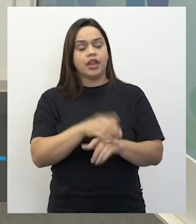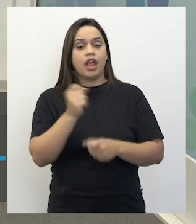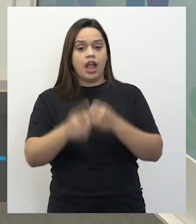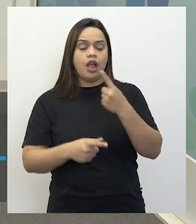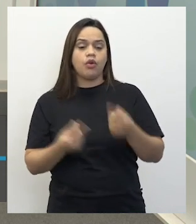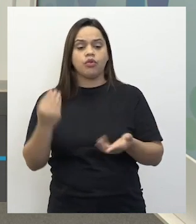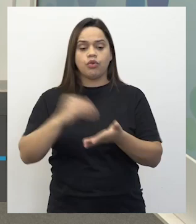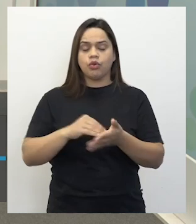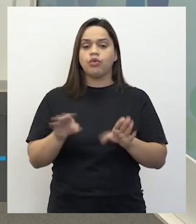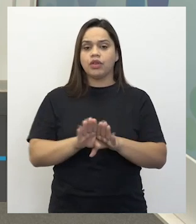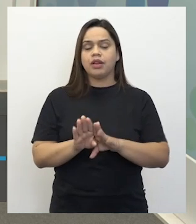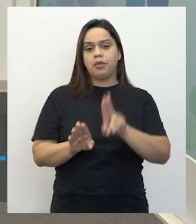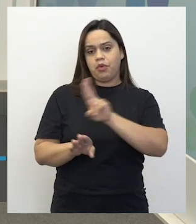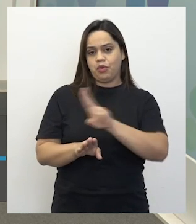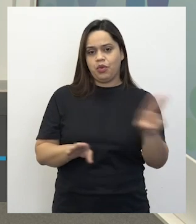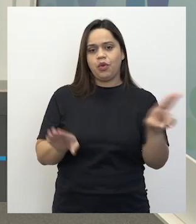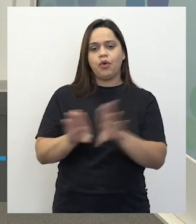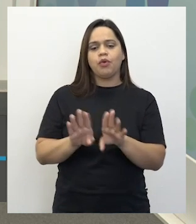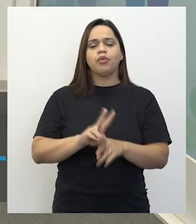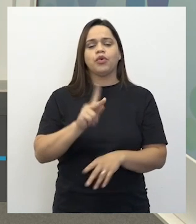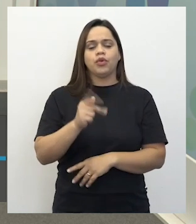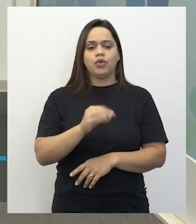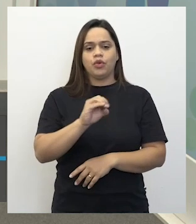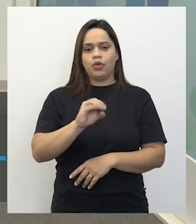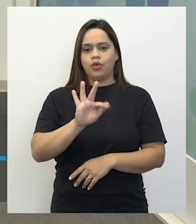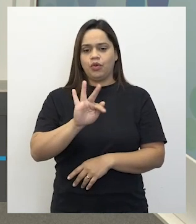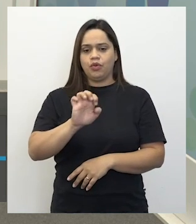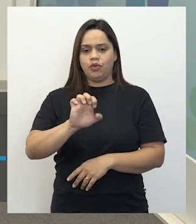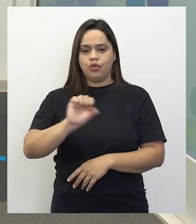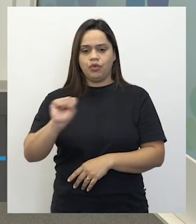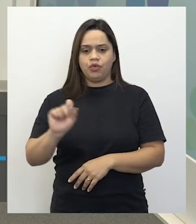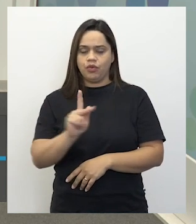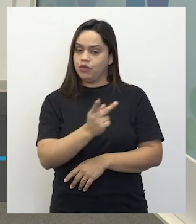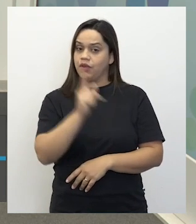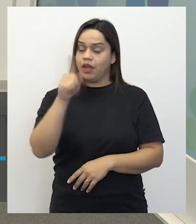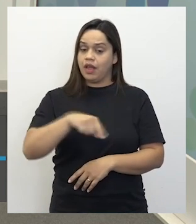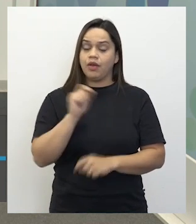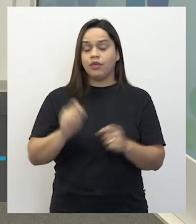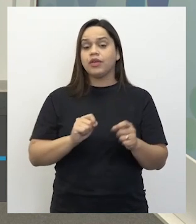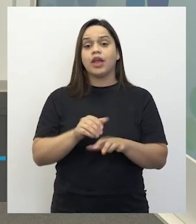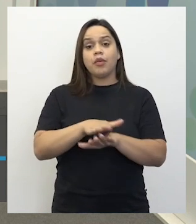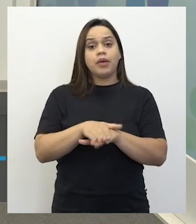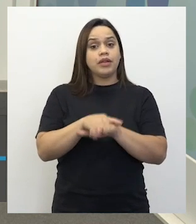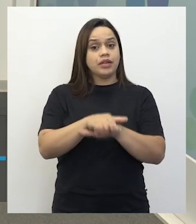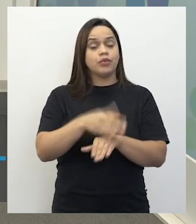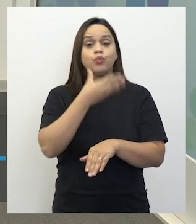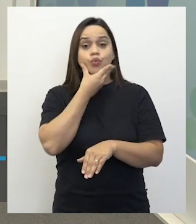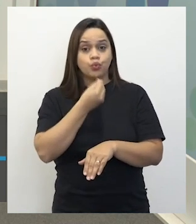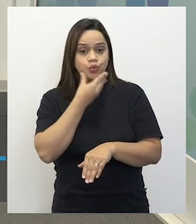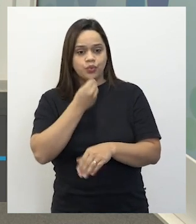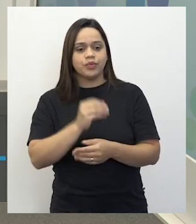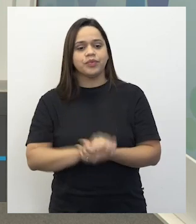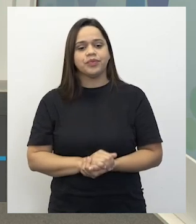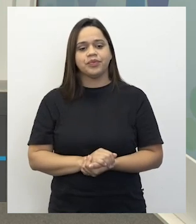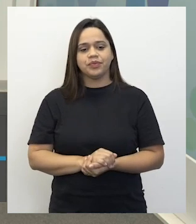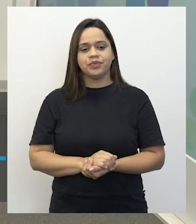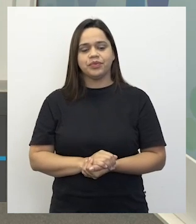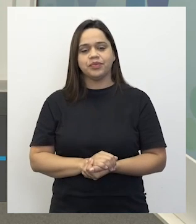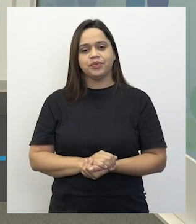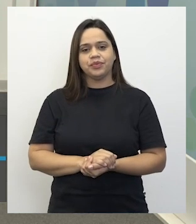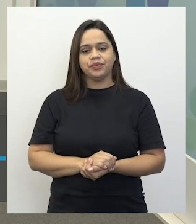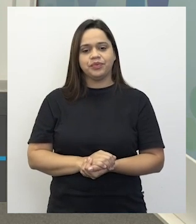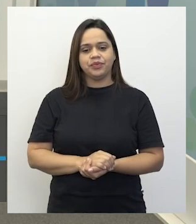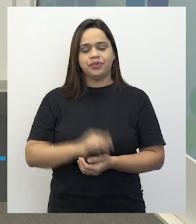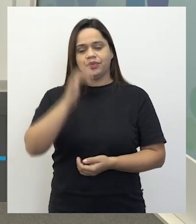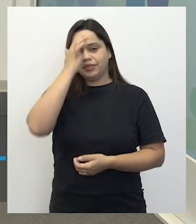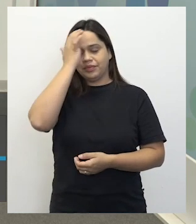colocaram o nome. O nome, né? Rofesh. Rofesh, a gente viu que é uma tartaruga macho, né? Uhum, é o Rofesh. Exatamente.